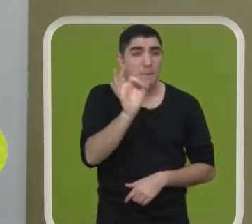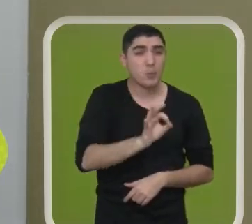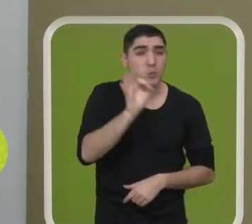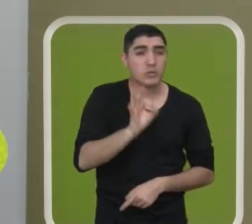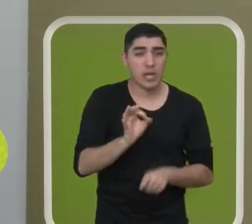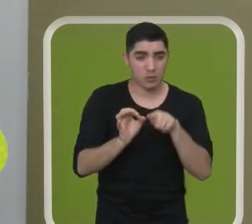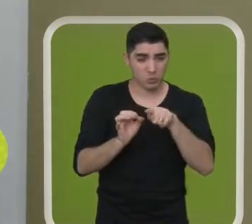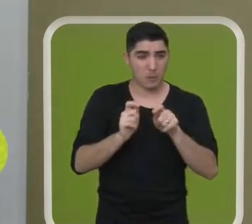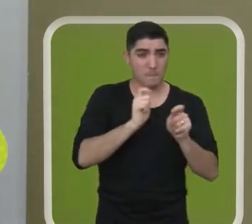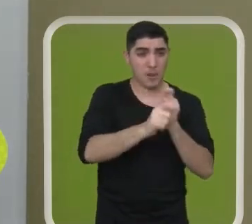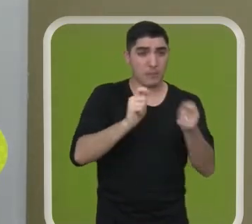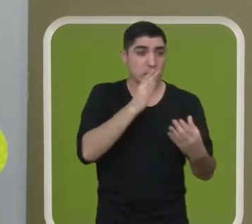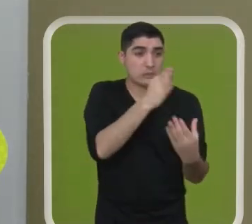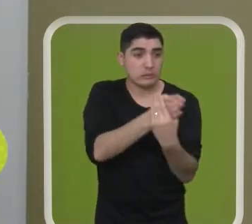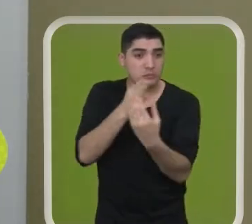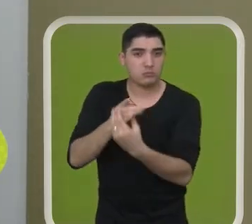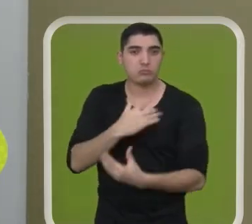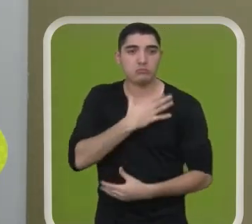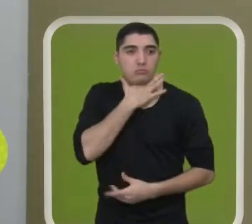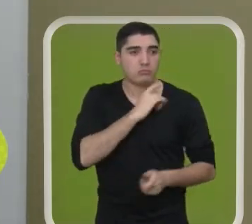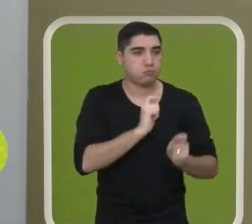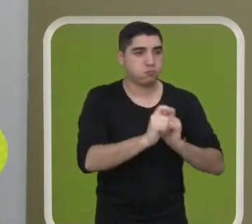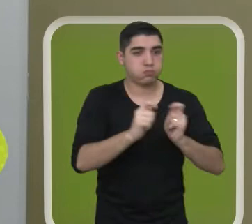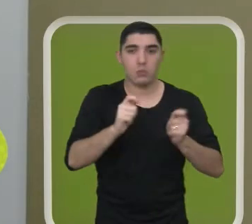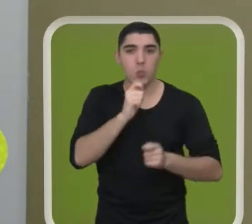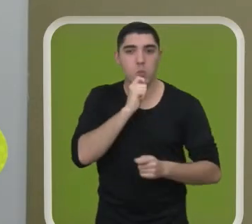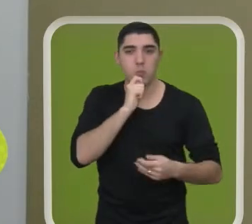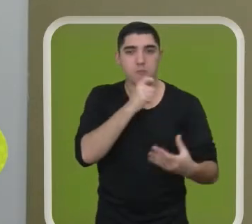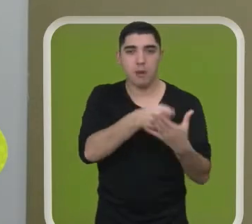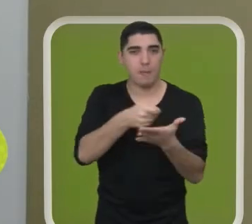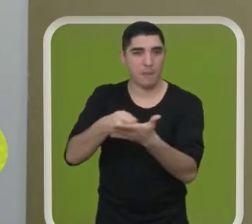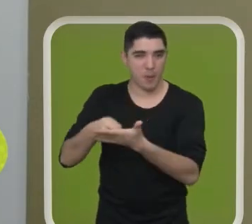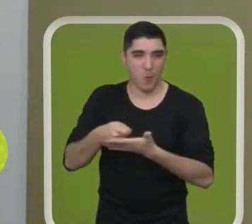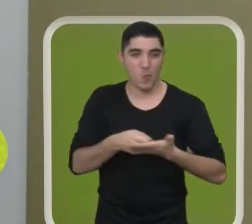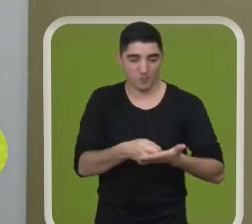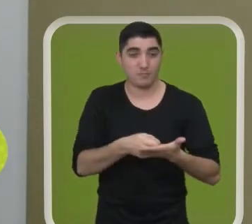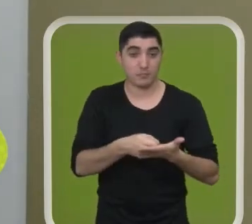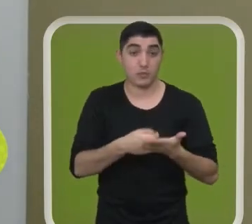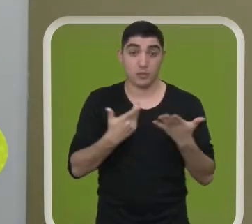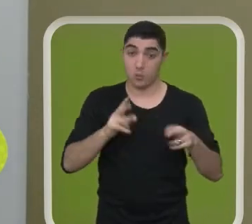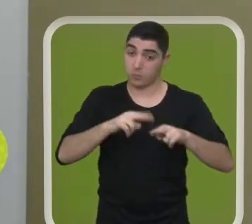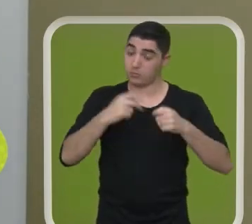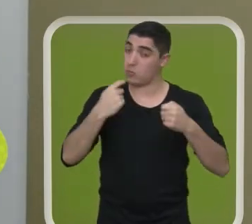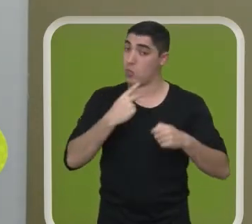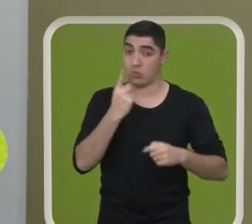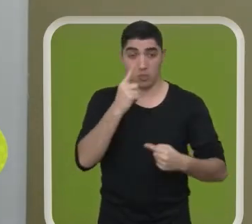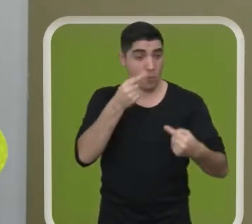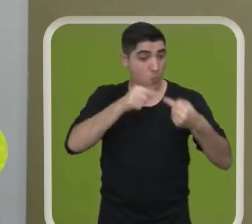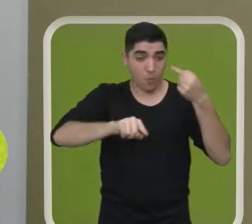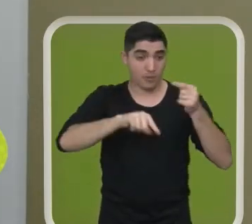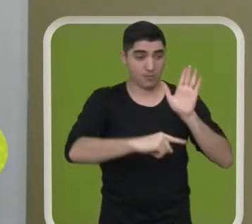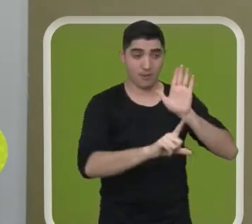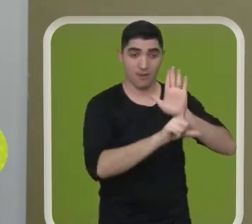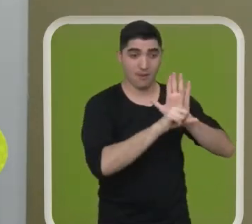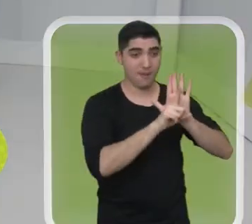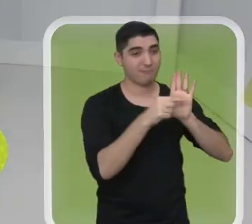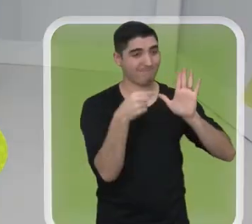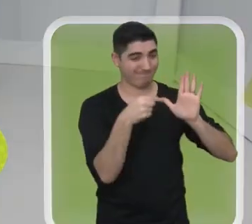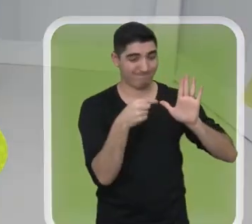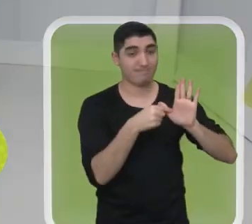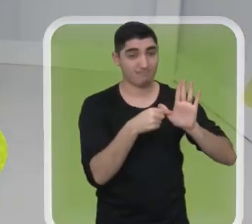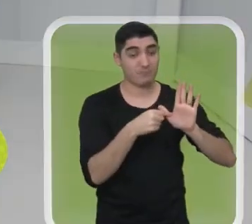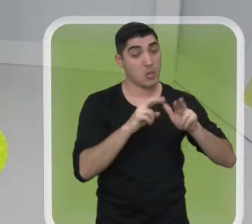de contra todo o regramento de execução, né, do Código Civil, do Código de Processo Civil, ele acaba